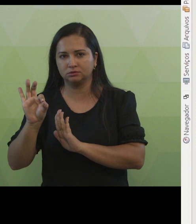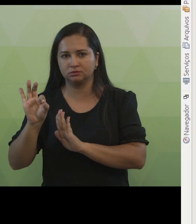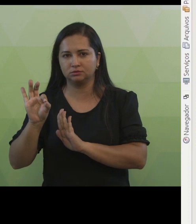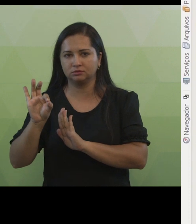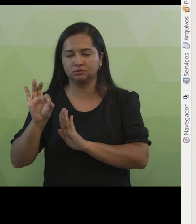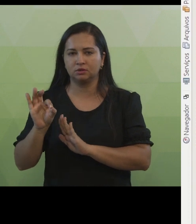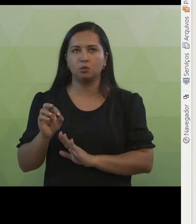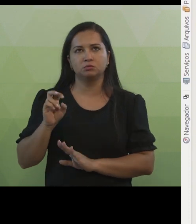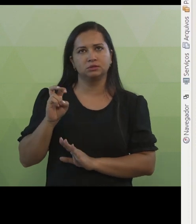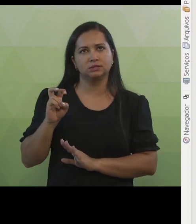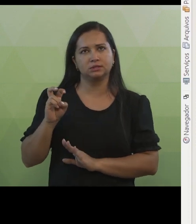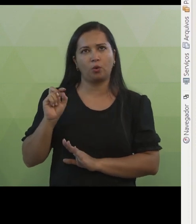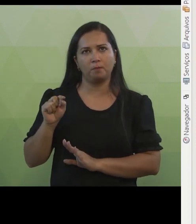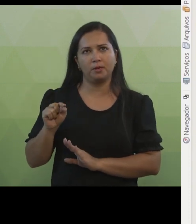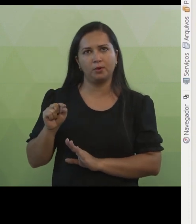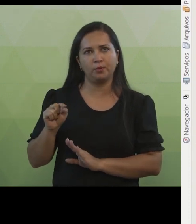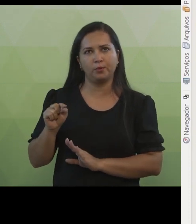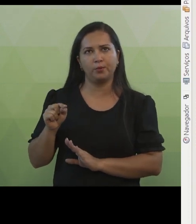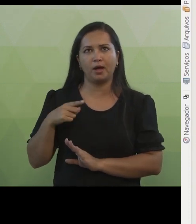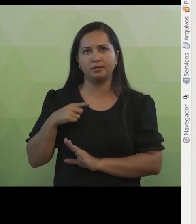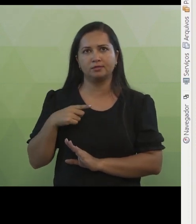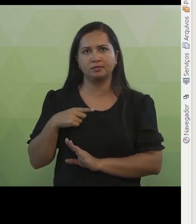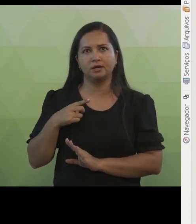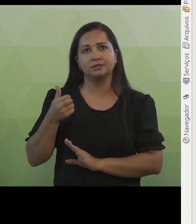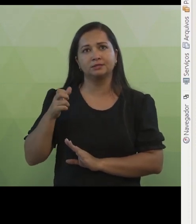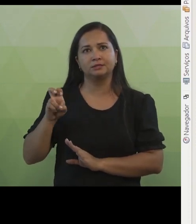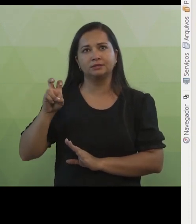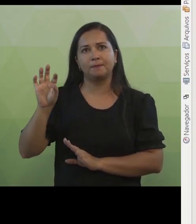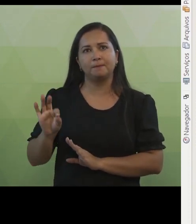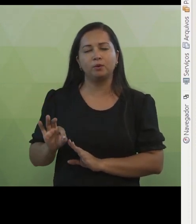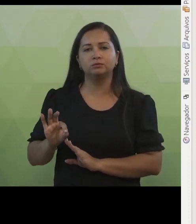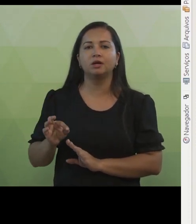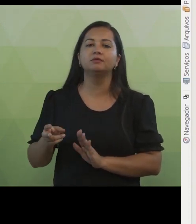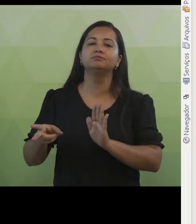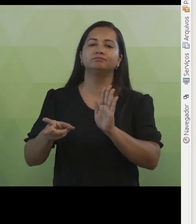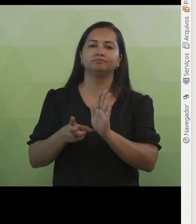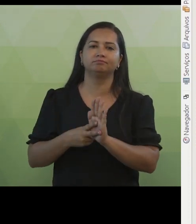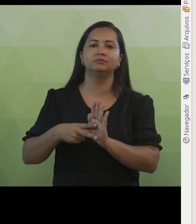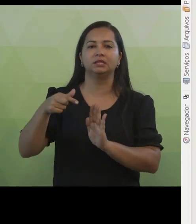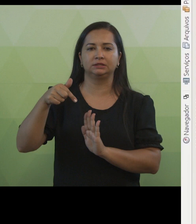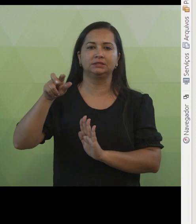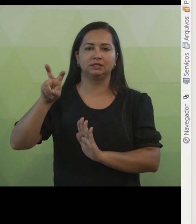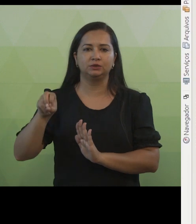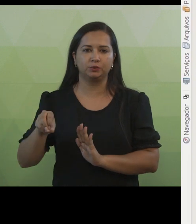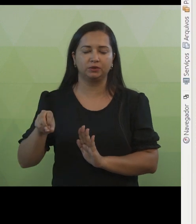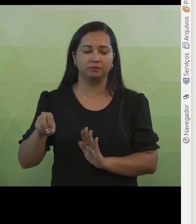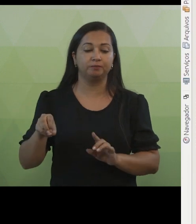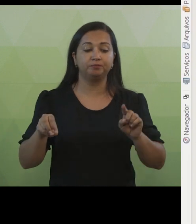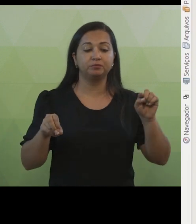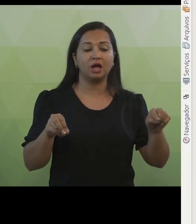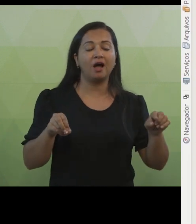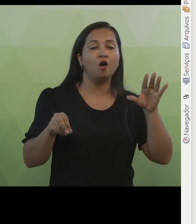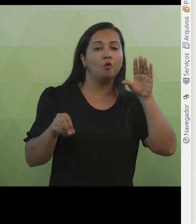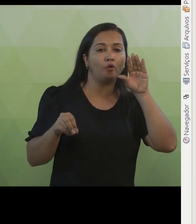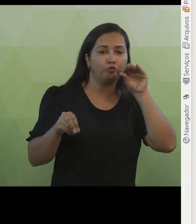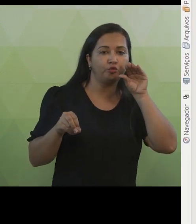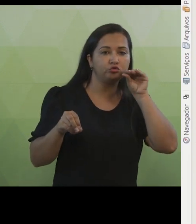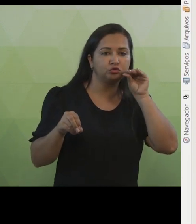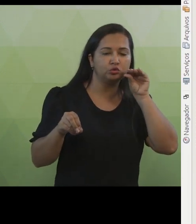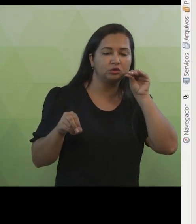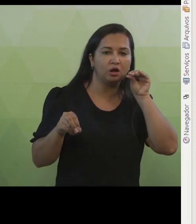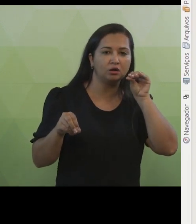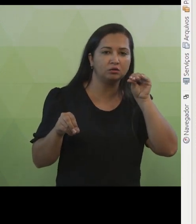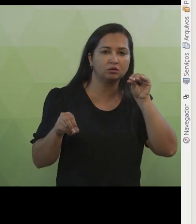5.000, dá 750. Funcionário 2, por sua vez, é exatamente da